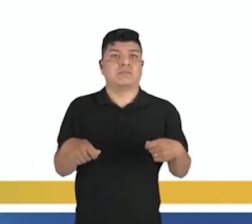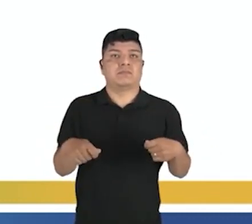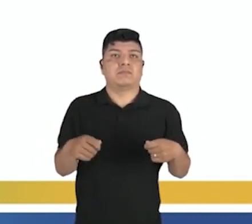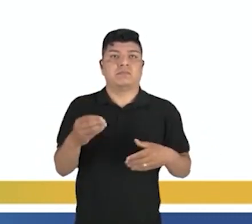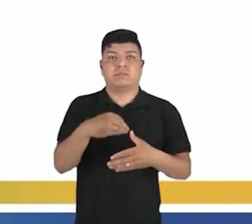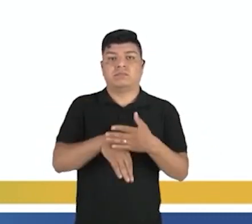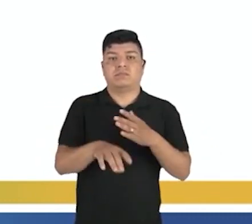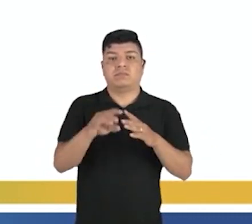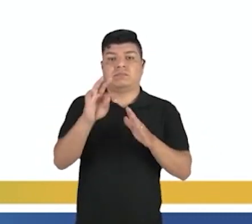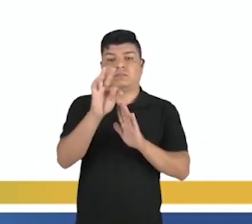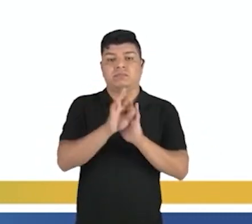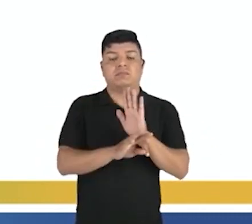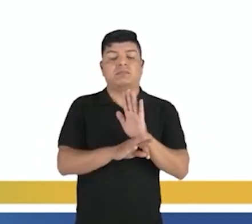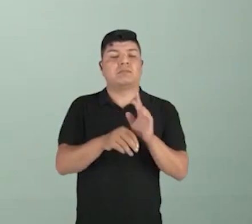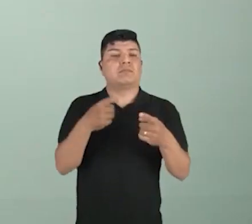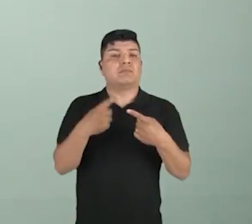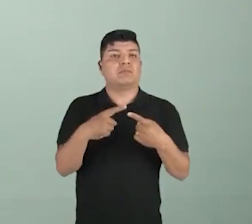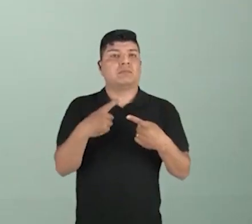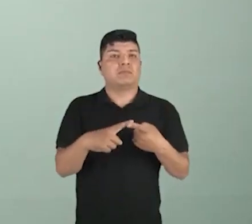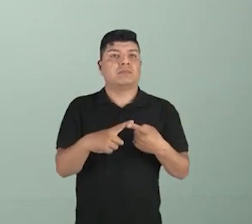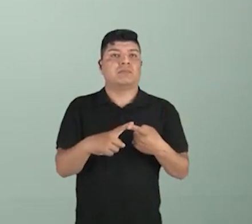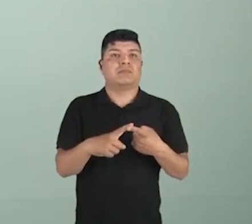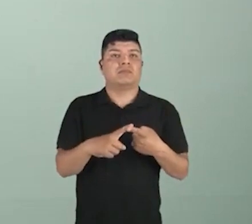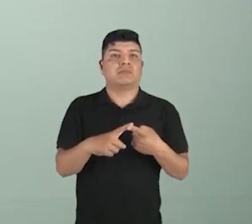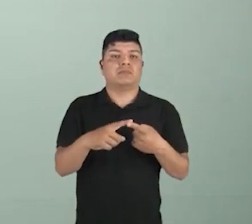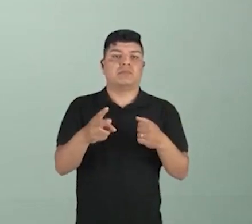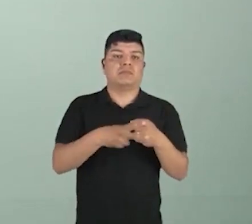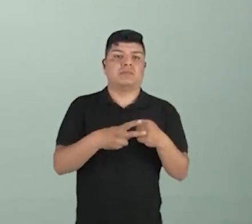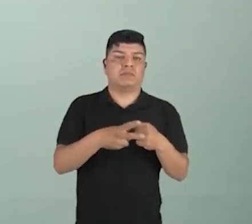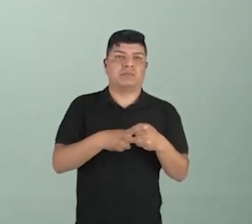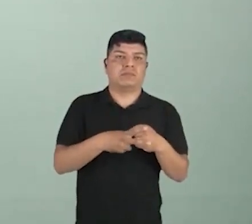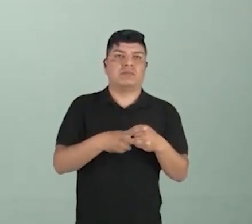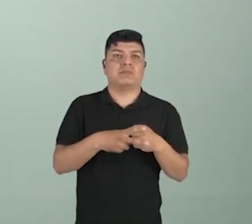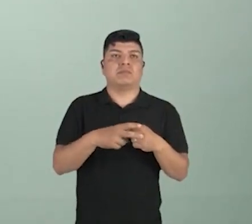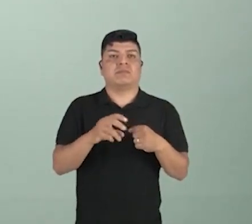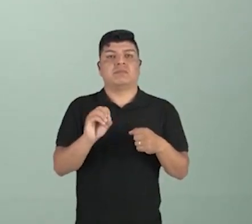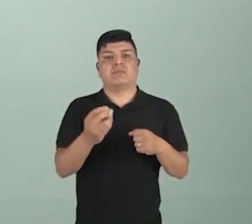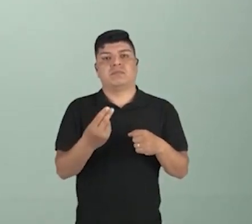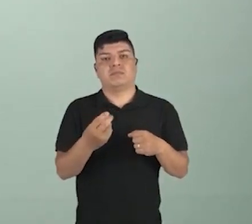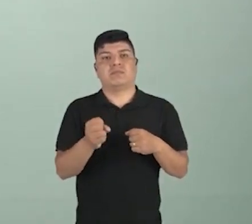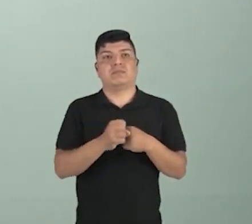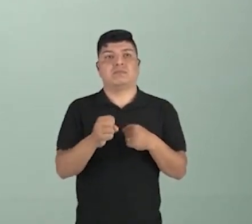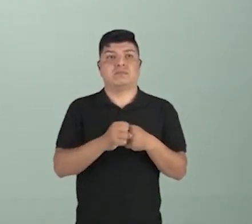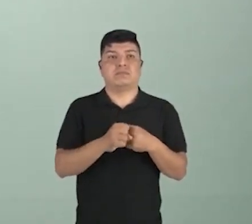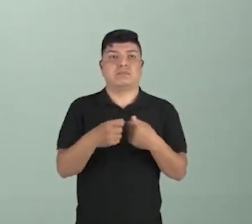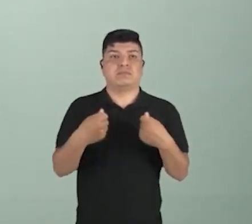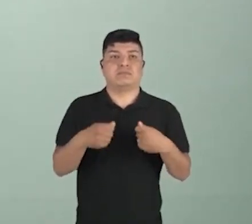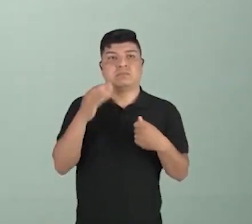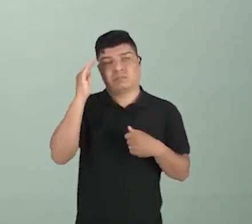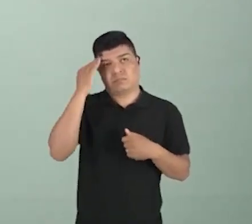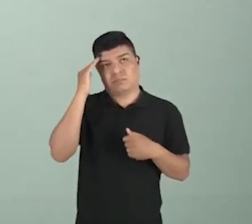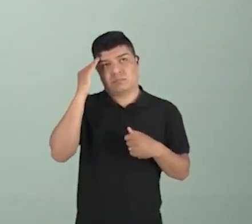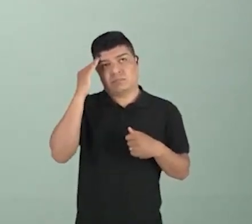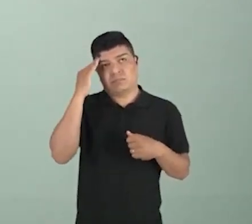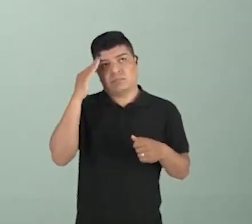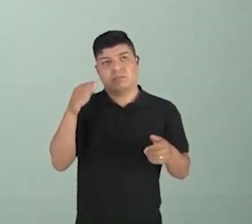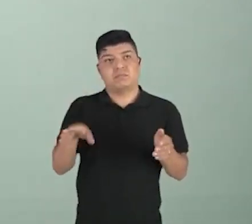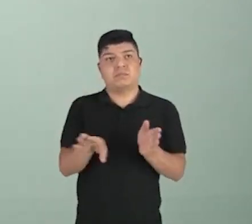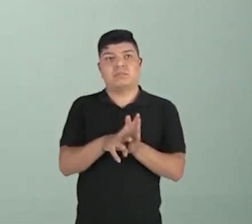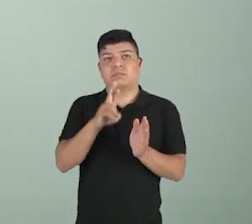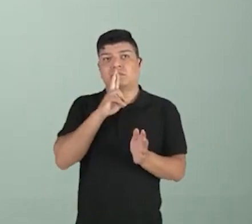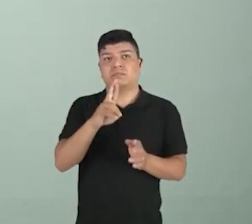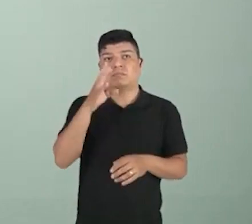ela dentro do texto. Por que que ela é verbo, por que ela é substantivo? Você precisa entender isso para chegar